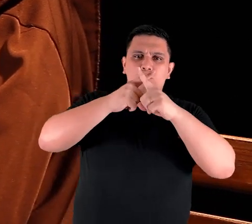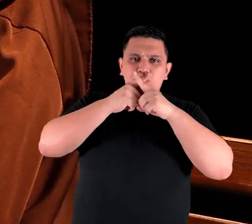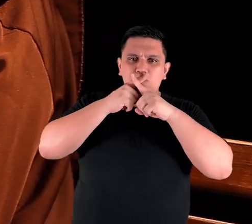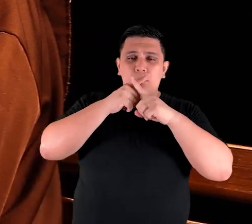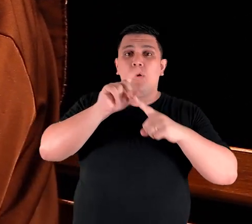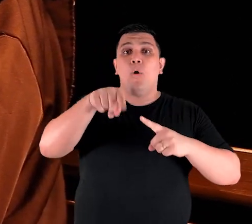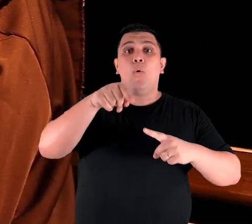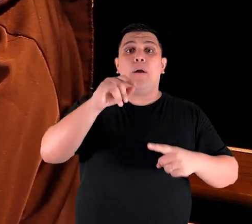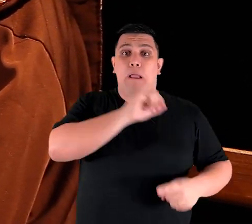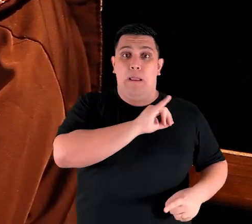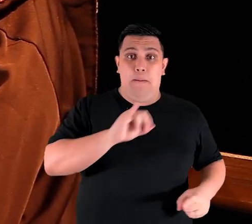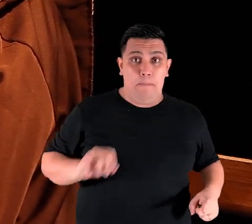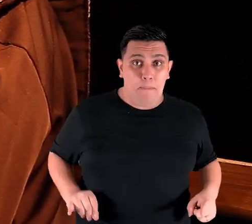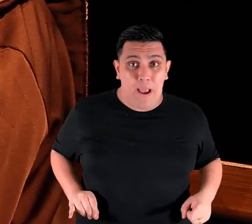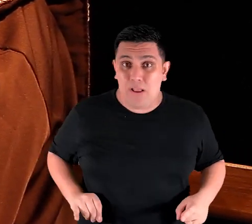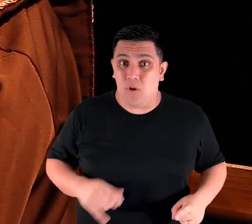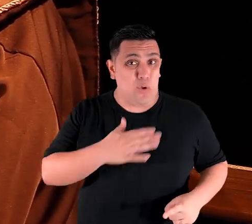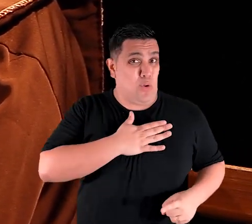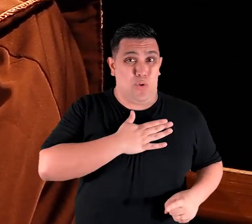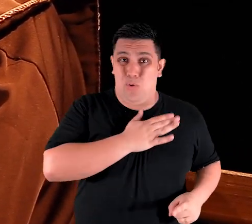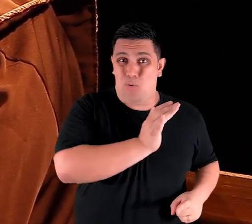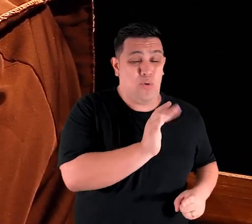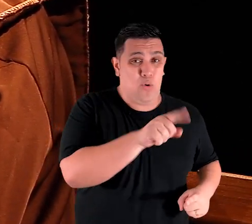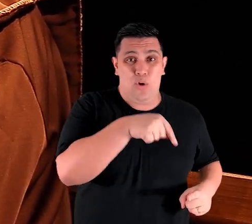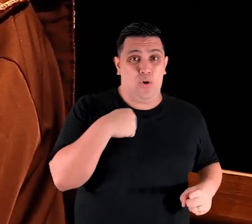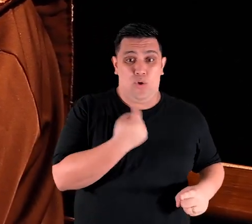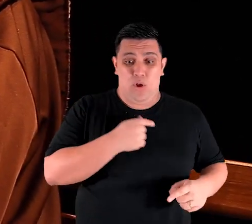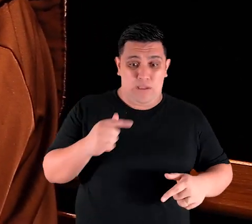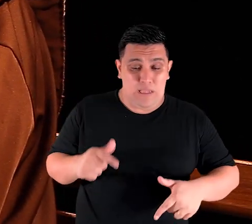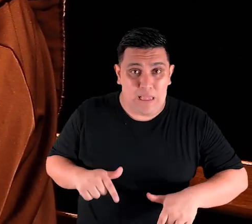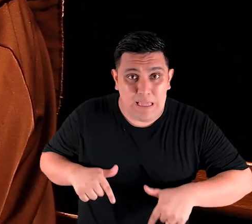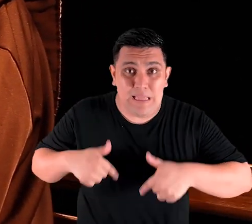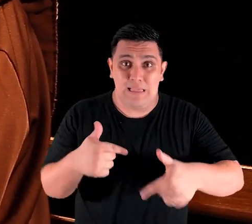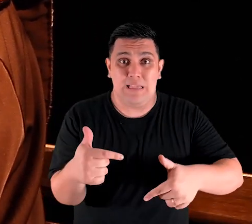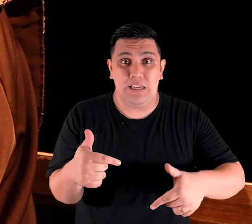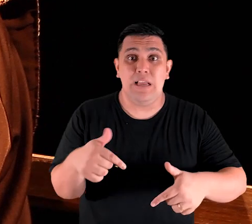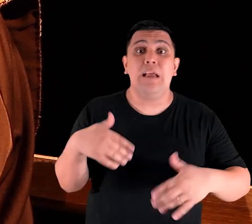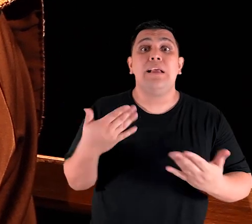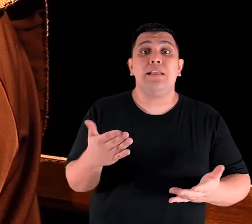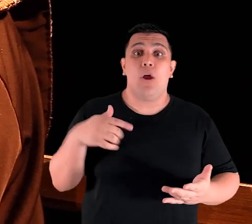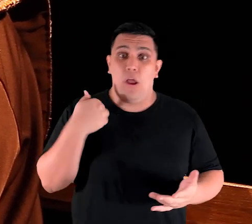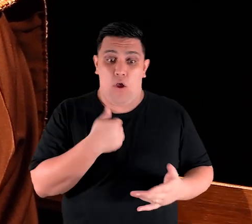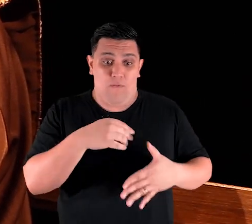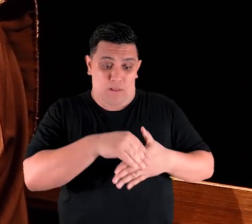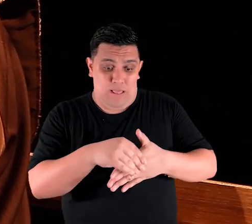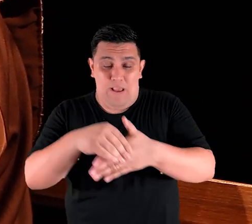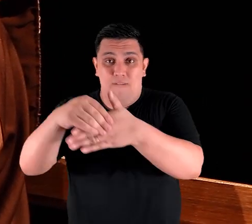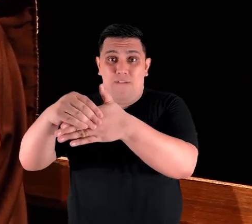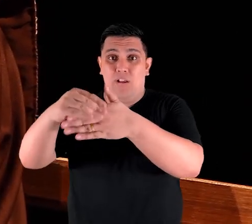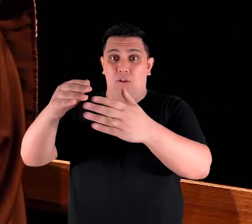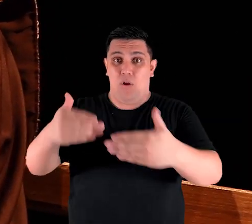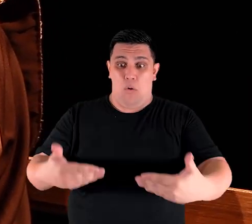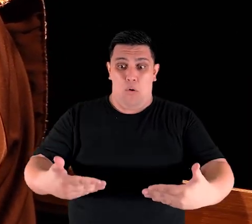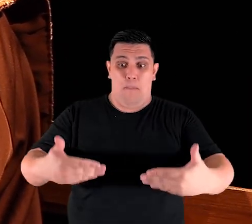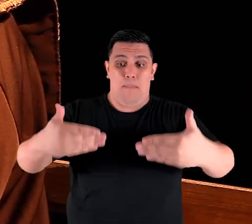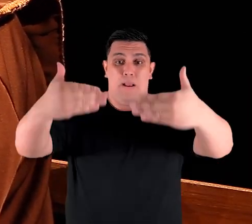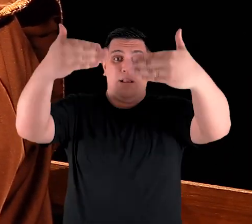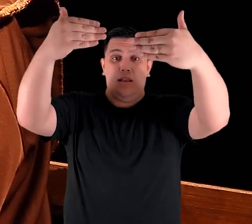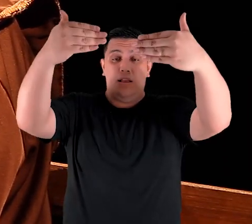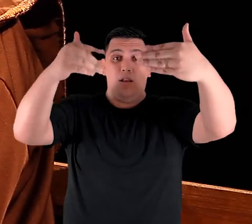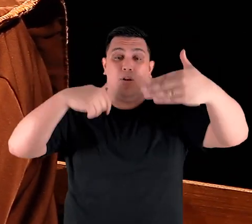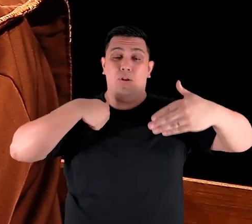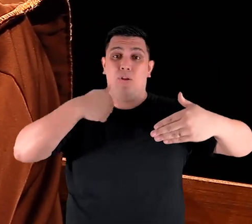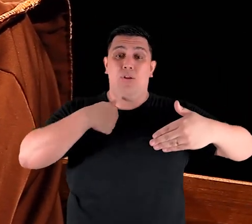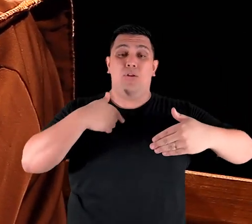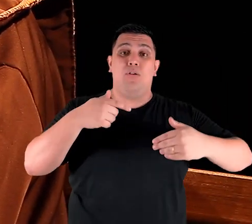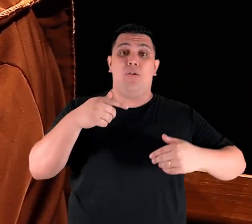O Império não gostou das nossas iniciativas, então fui levado ao paredão no Forte das 5